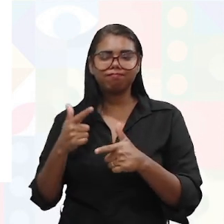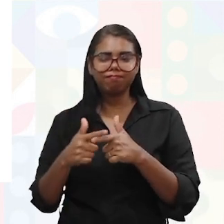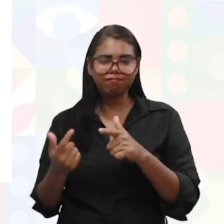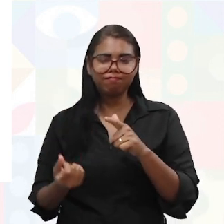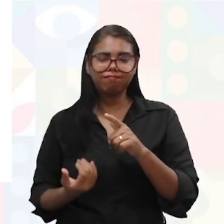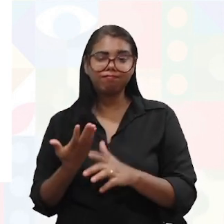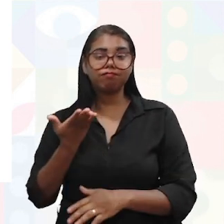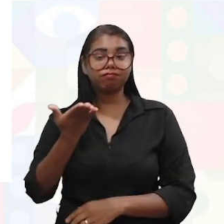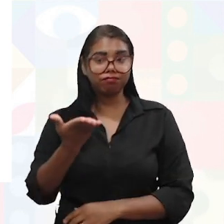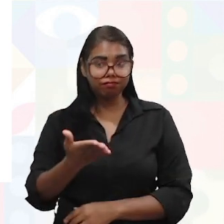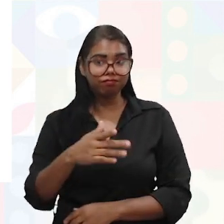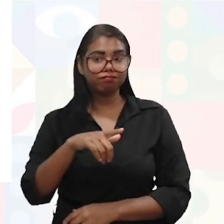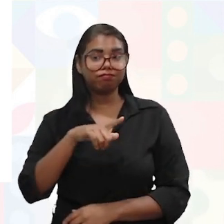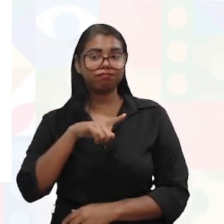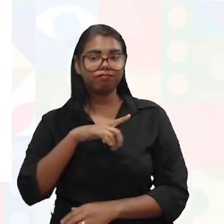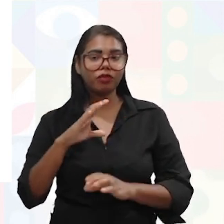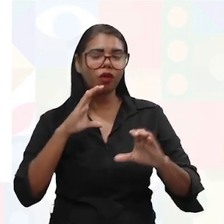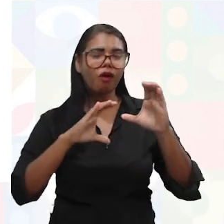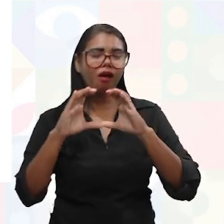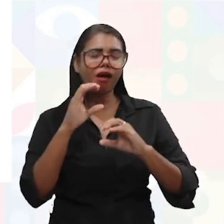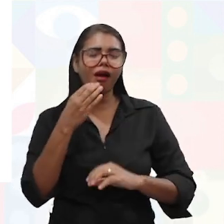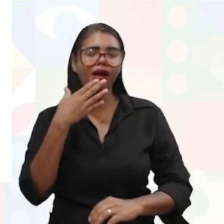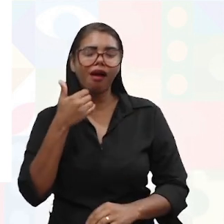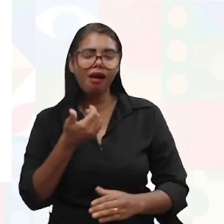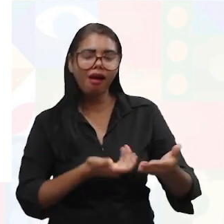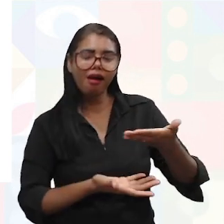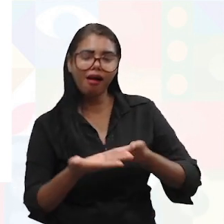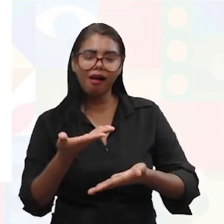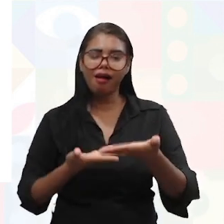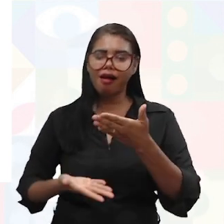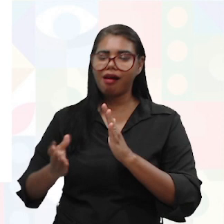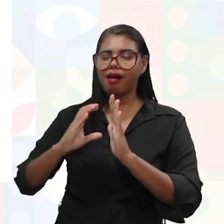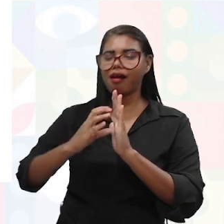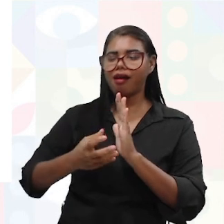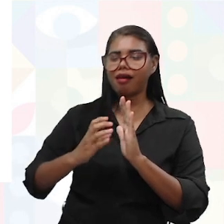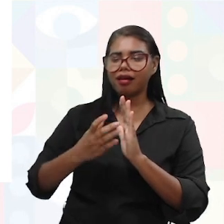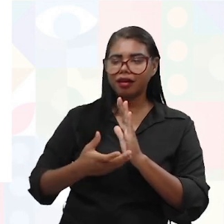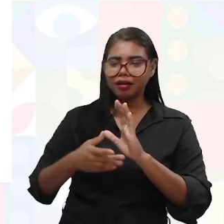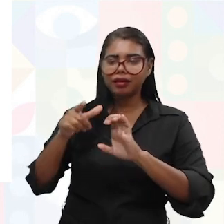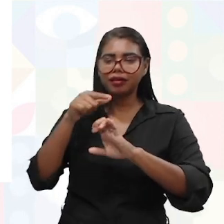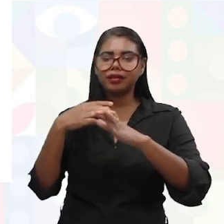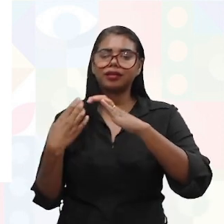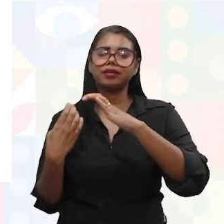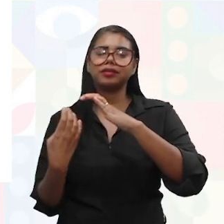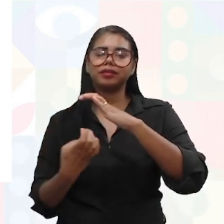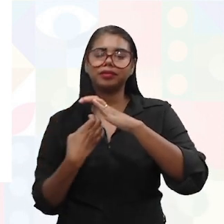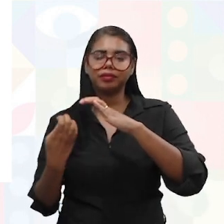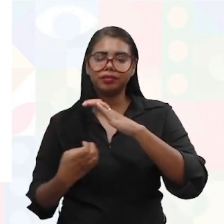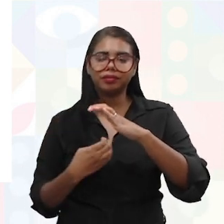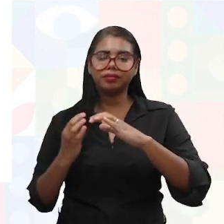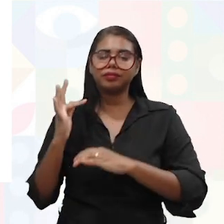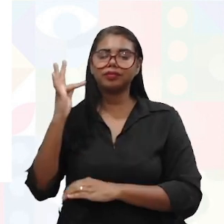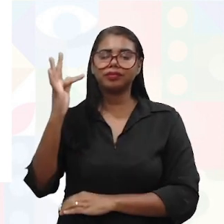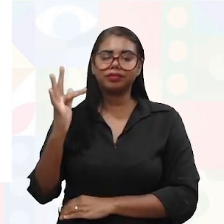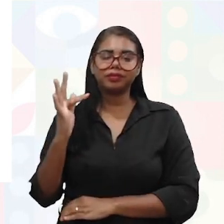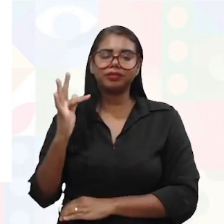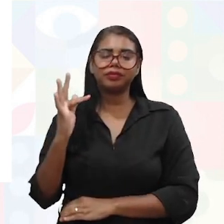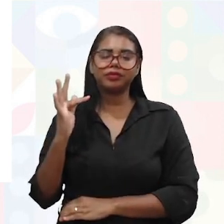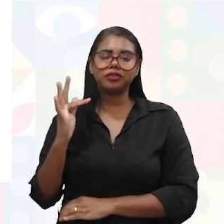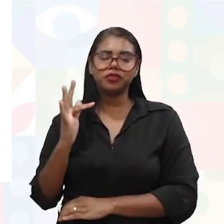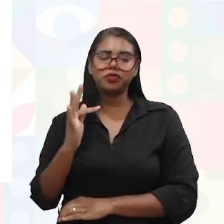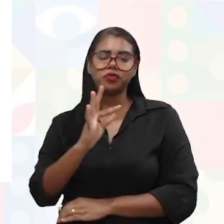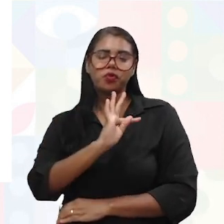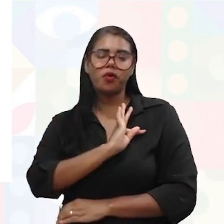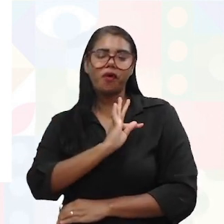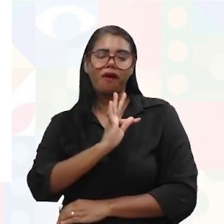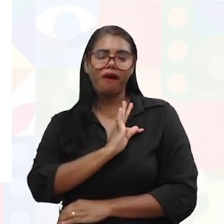se você tem uma comunicação boa com os seus trabalhadores você futuro técnico de segurança senta Escuta